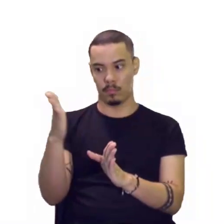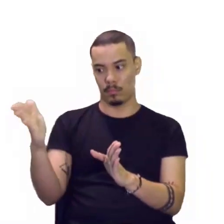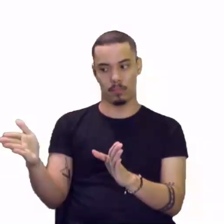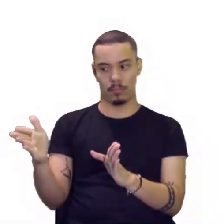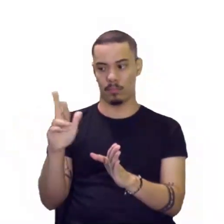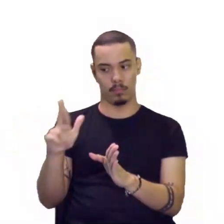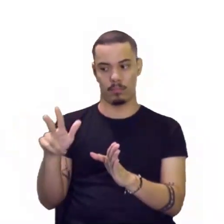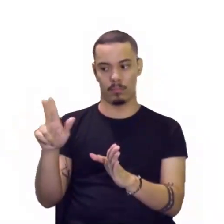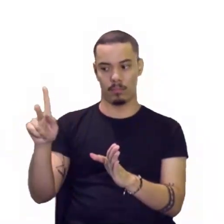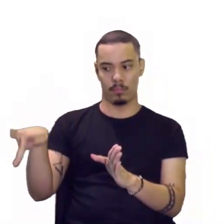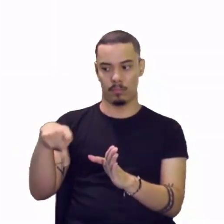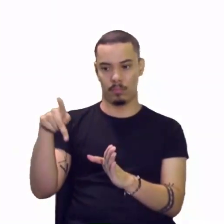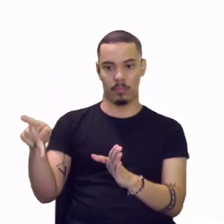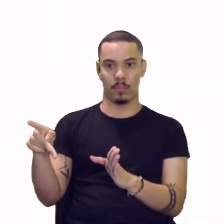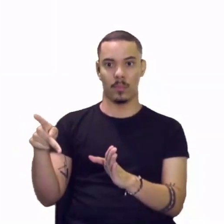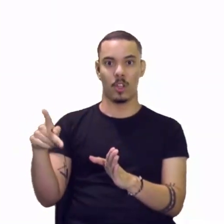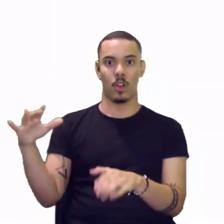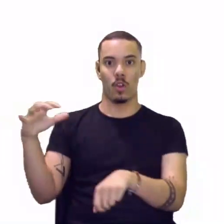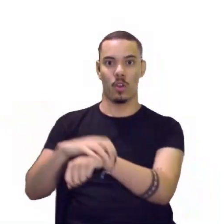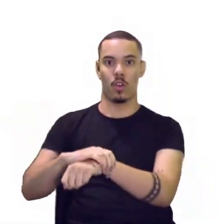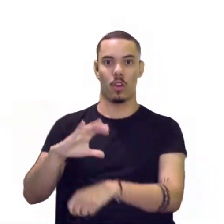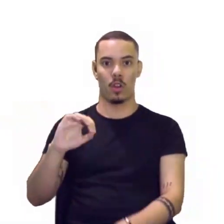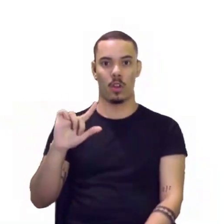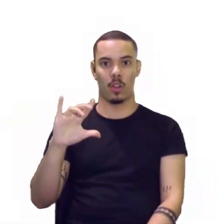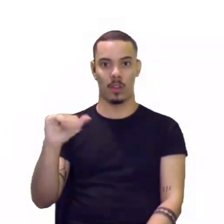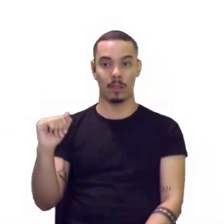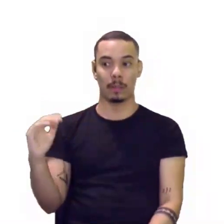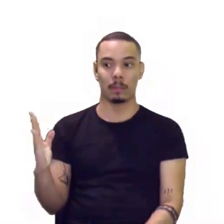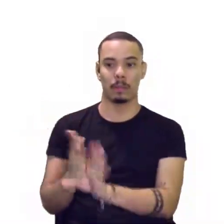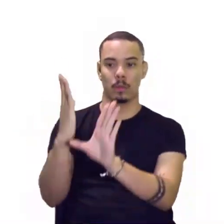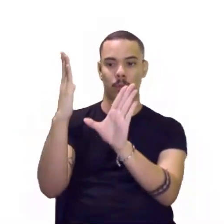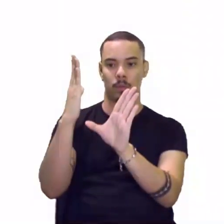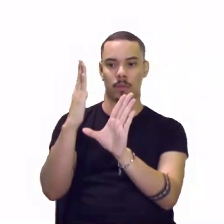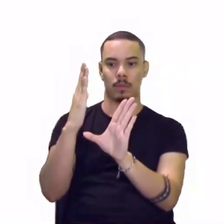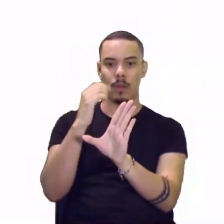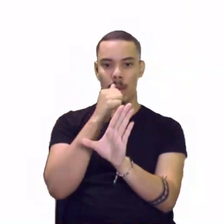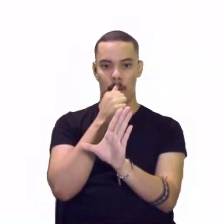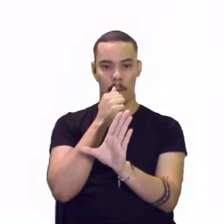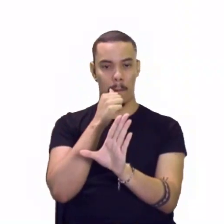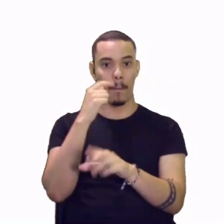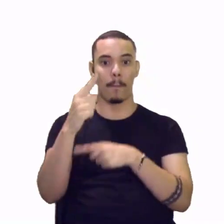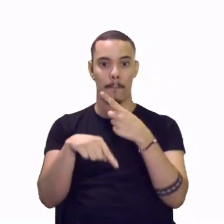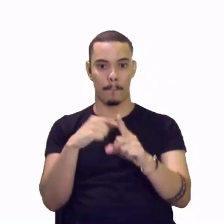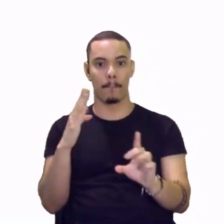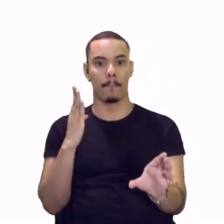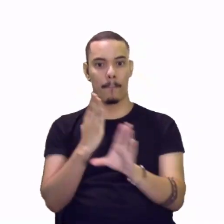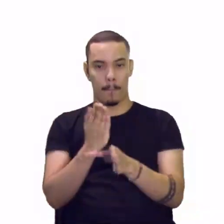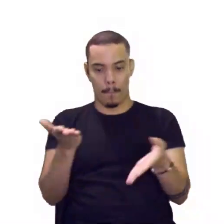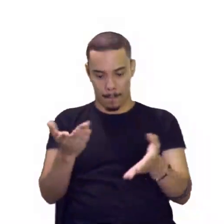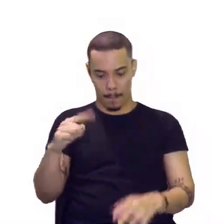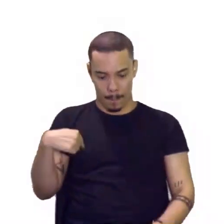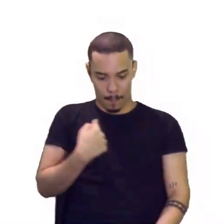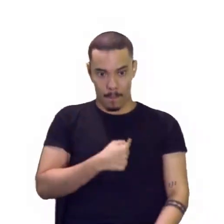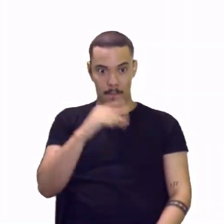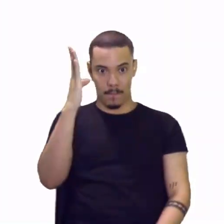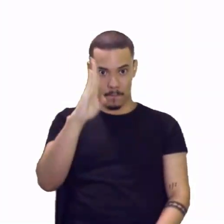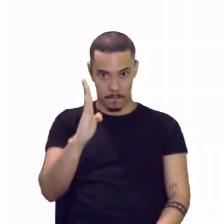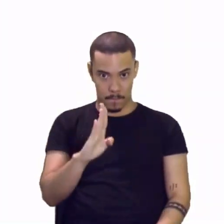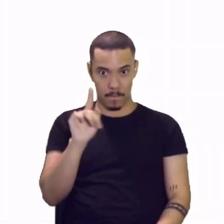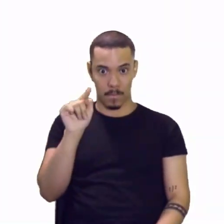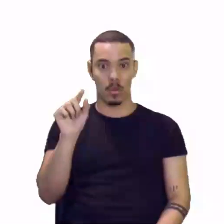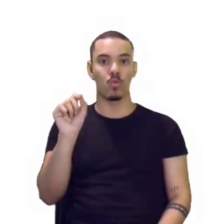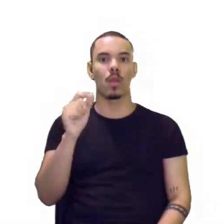país, nós éramos uma colônia que foi descoberta, e foi esse território que descoberto, que hoje é o nosso Brasil, seria